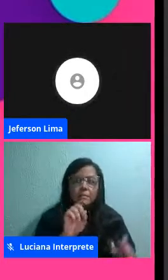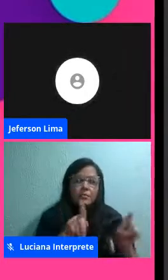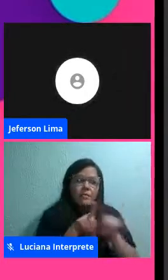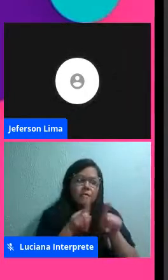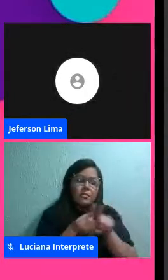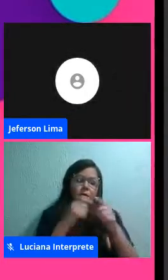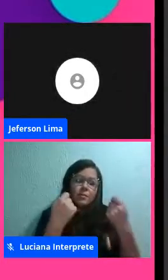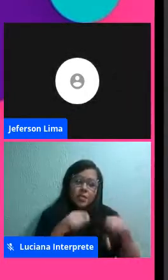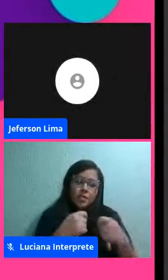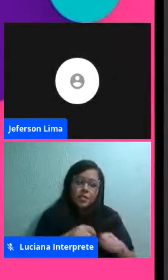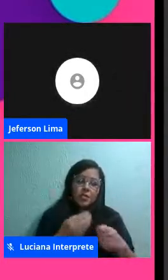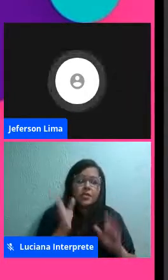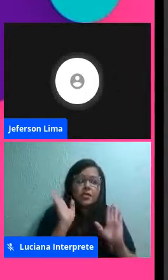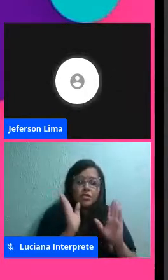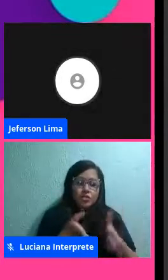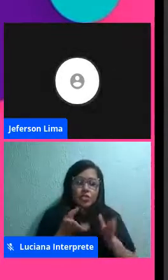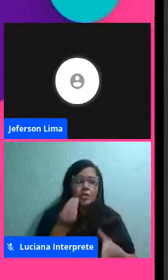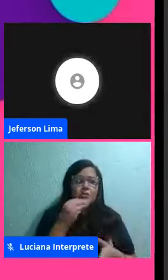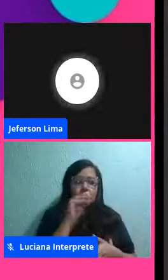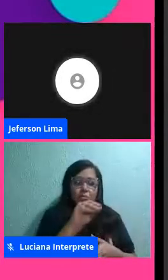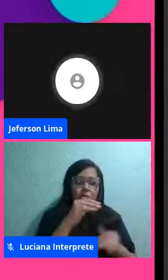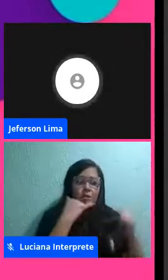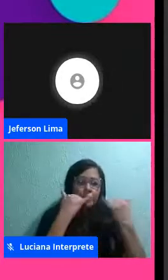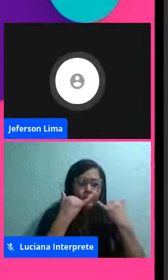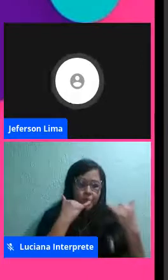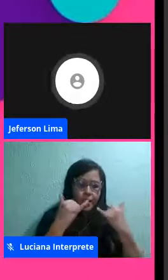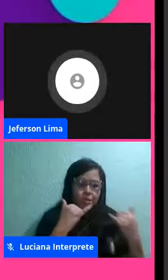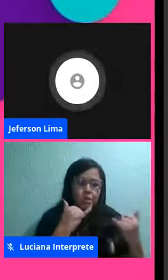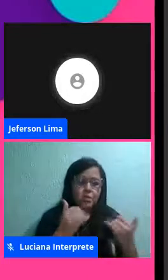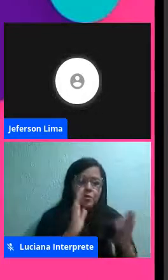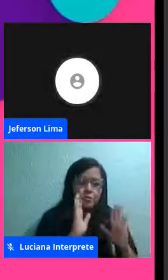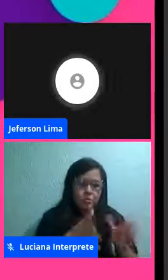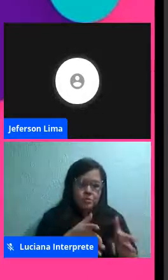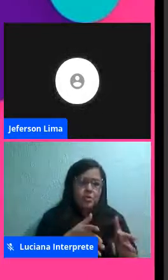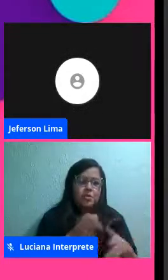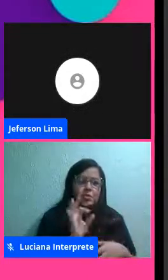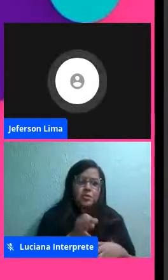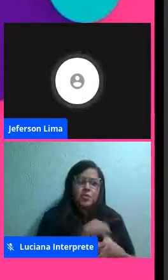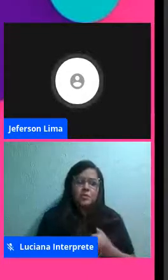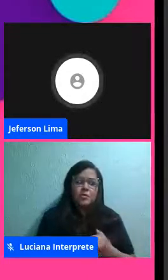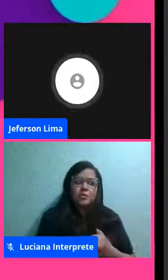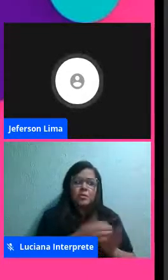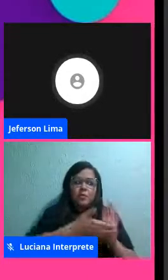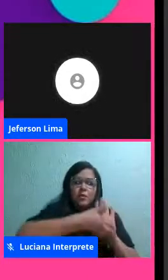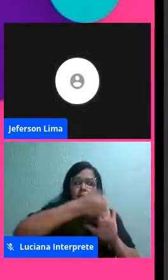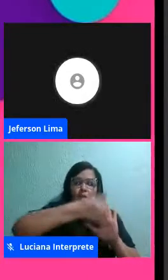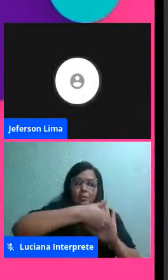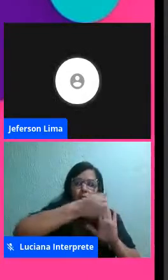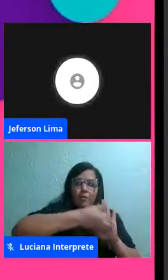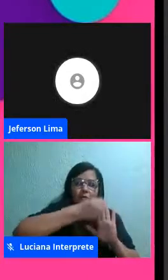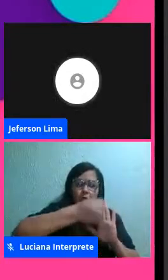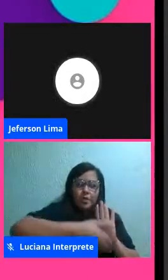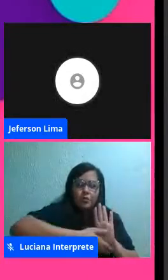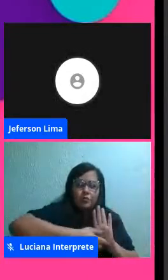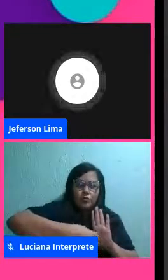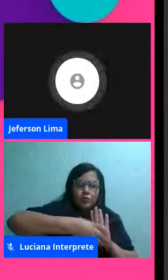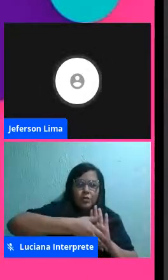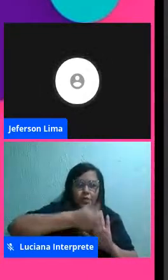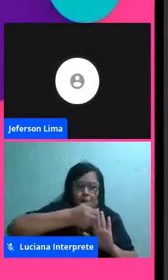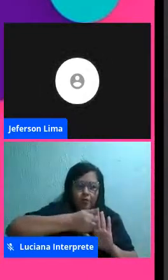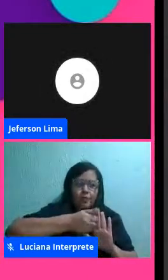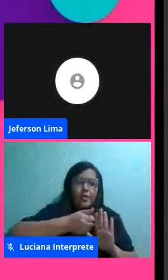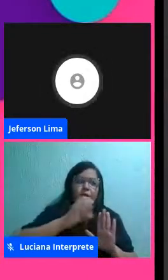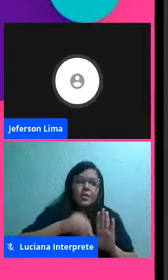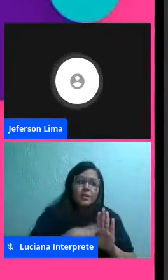aqui. E aí, que eu vou até mover essa inicialização aqui, ó, cá para cima. Deixa eu remover aqui esses